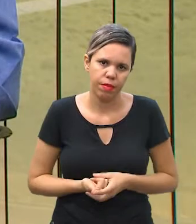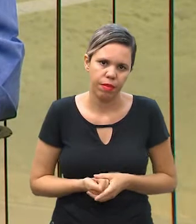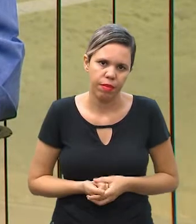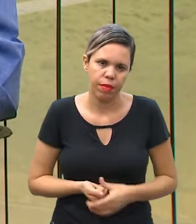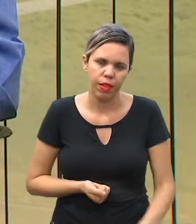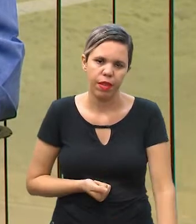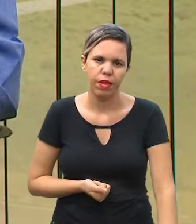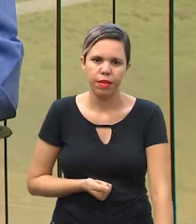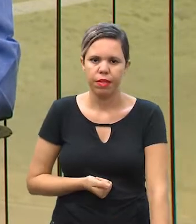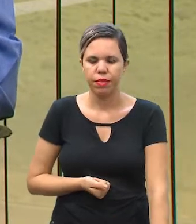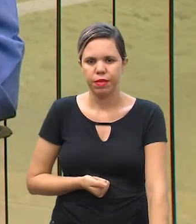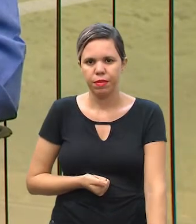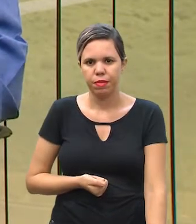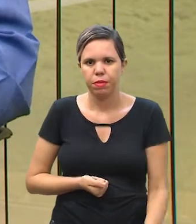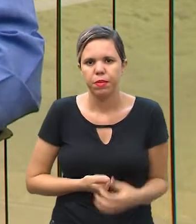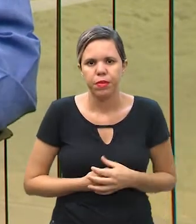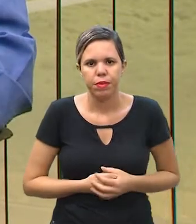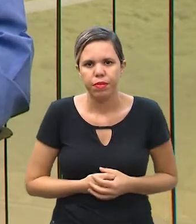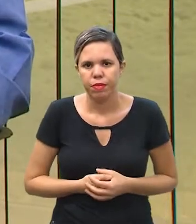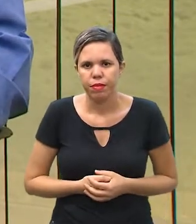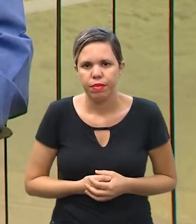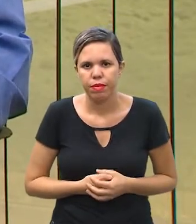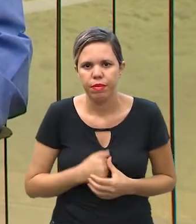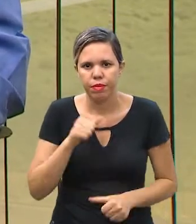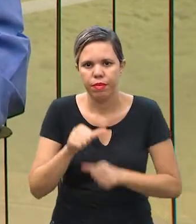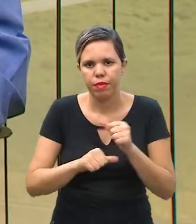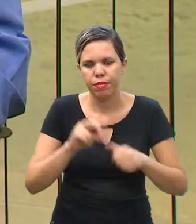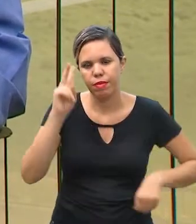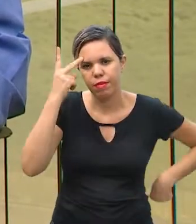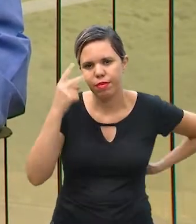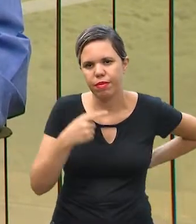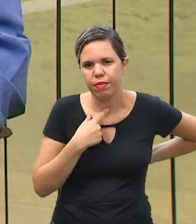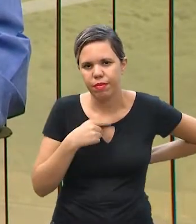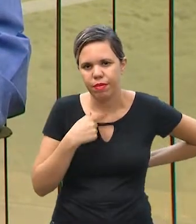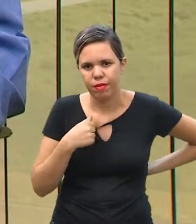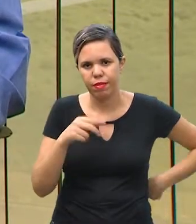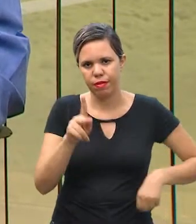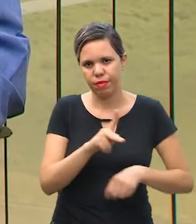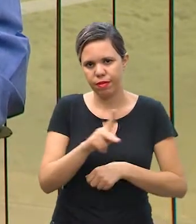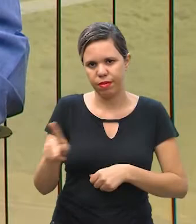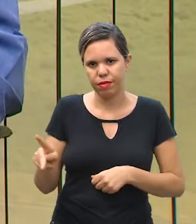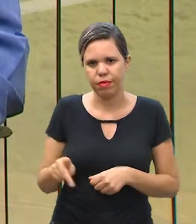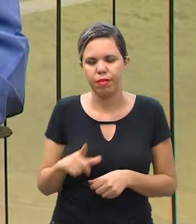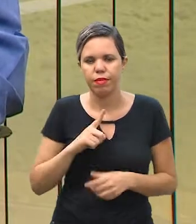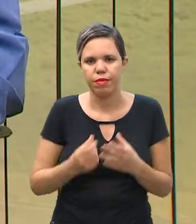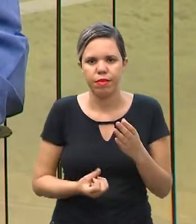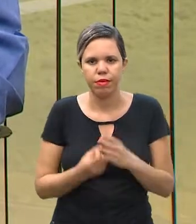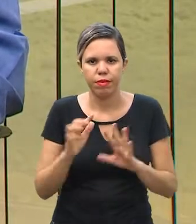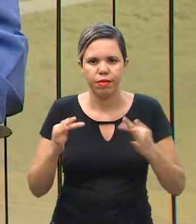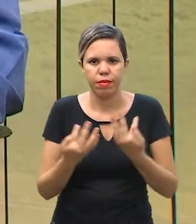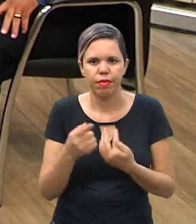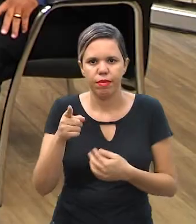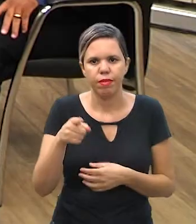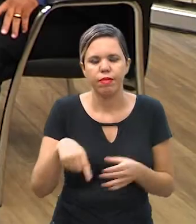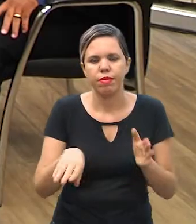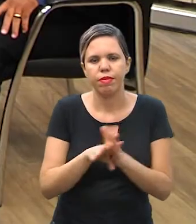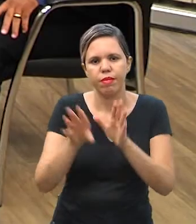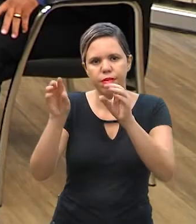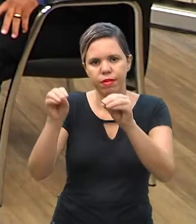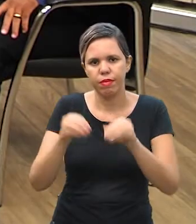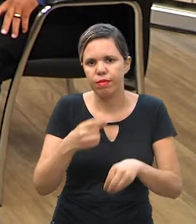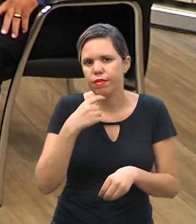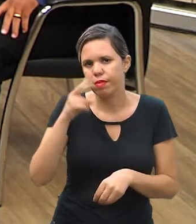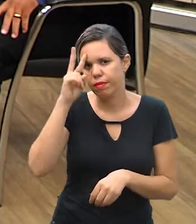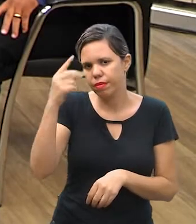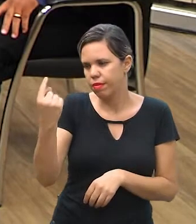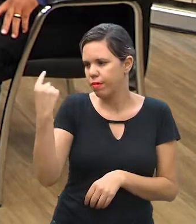Então, foi aí que mudou um pouco o desejo de ser padre para formar uma família. E você chegou em Campinas,